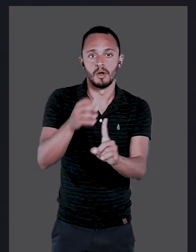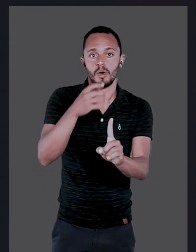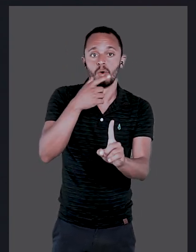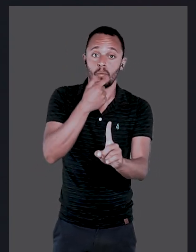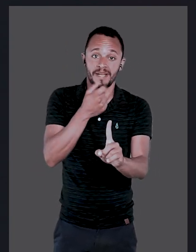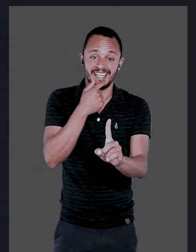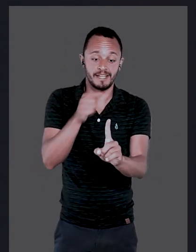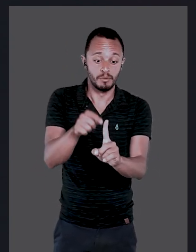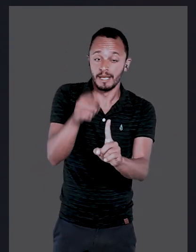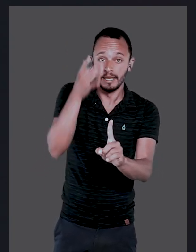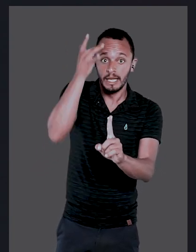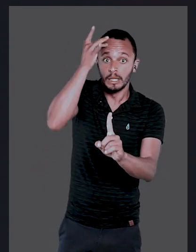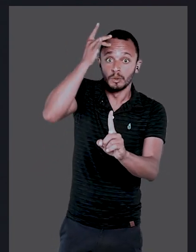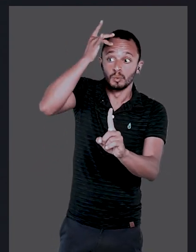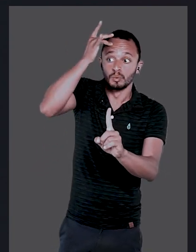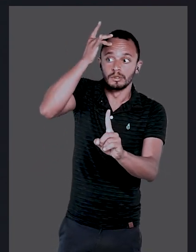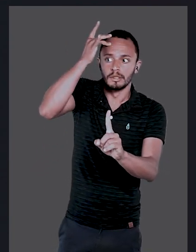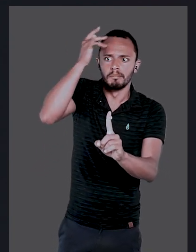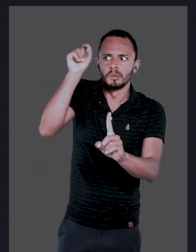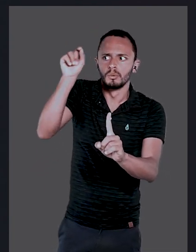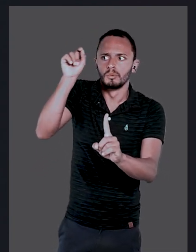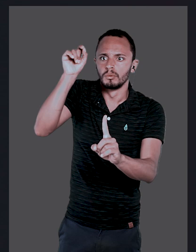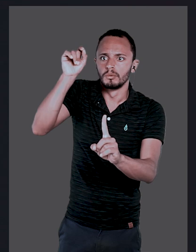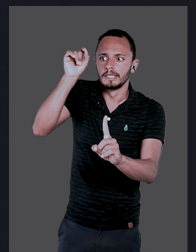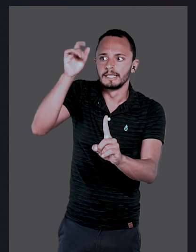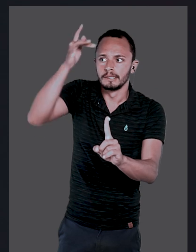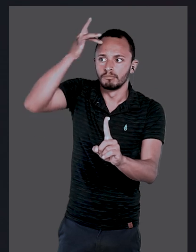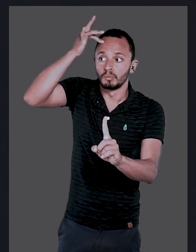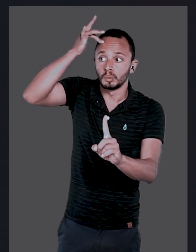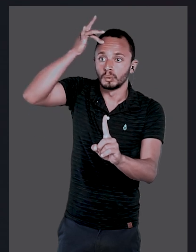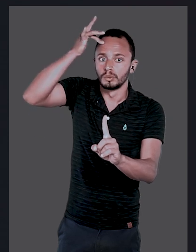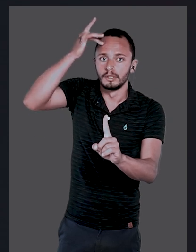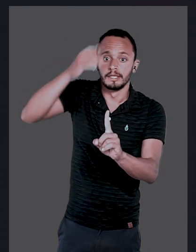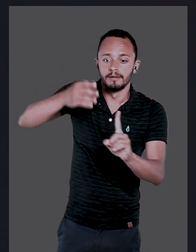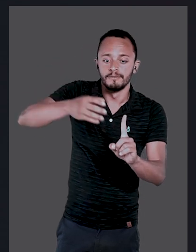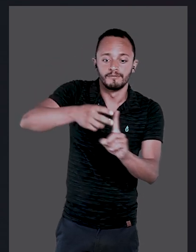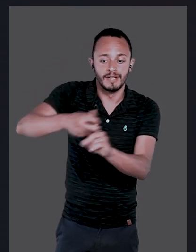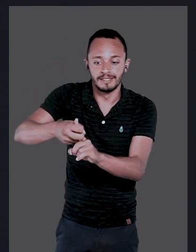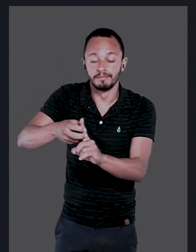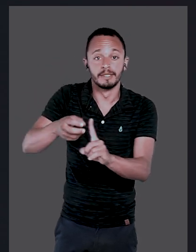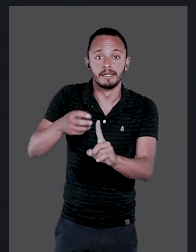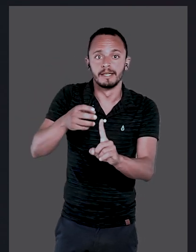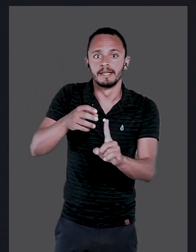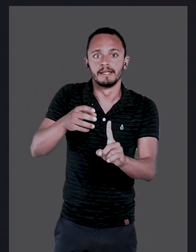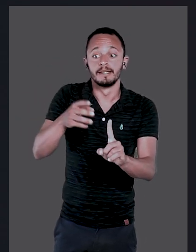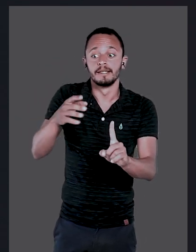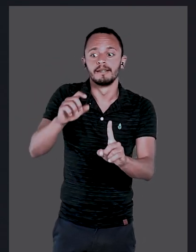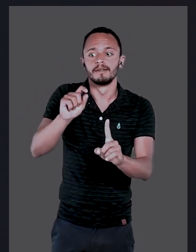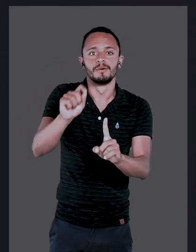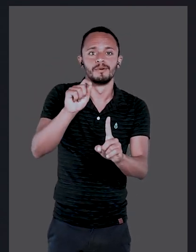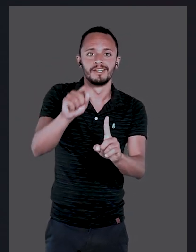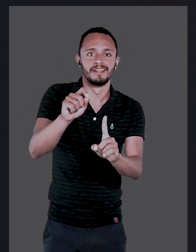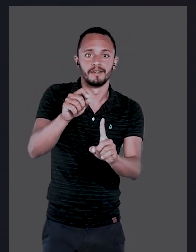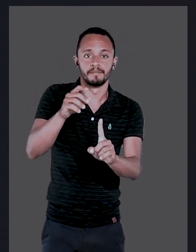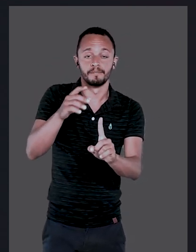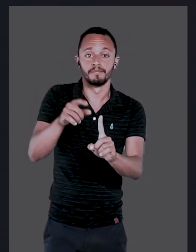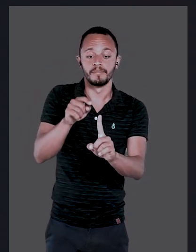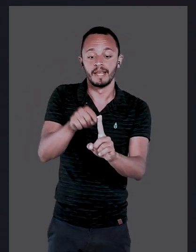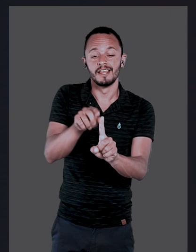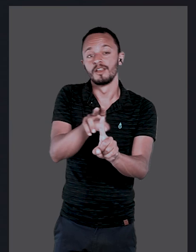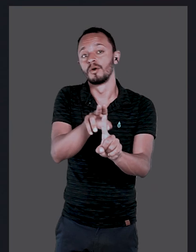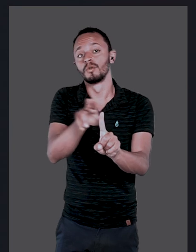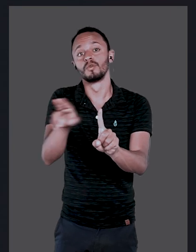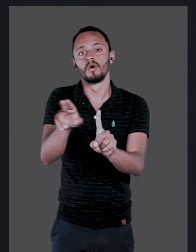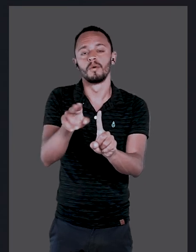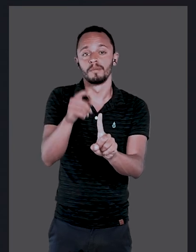e não sabendo muito bem o que é que ele significa, que é uma das questões do livro, não sabendo muito bem o que é que ele significa, ele